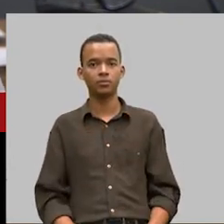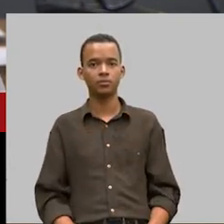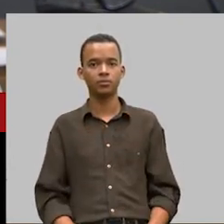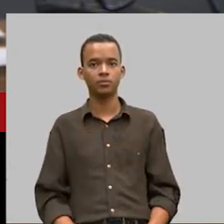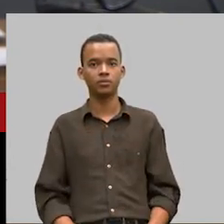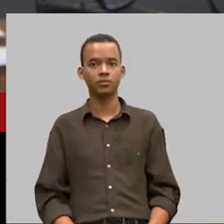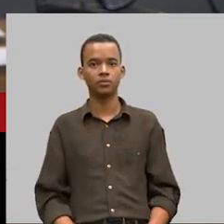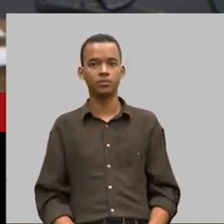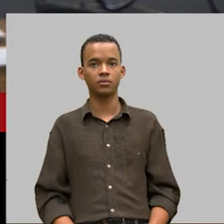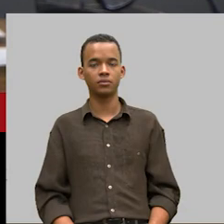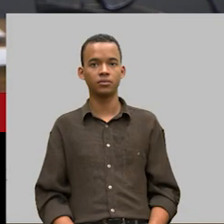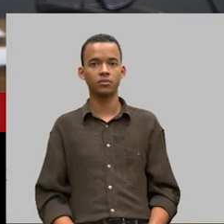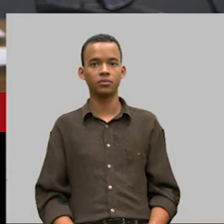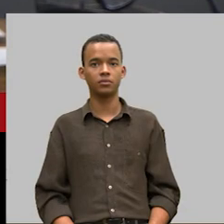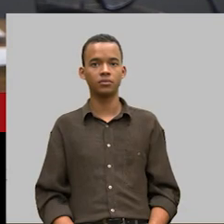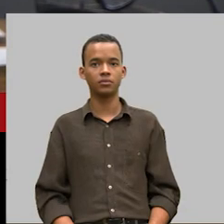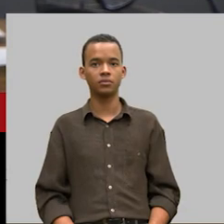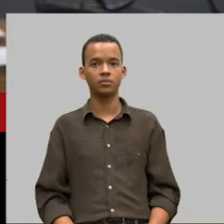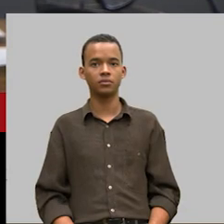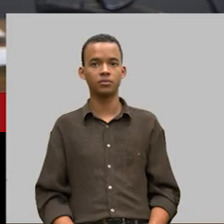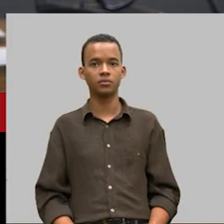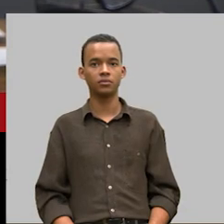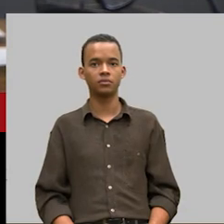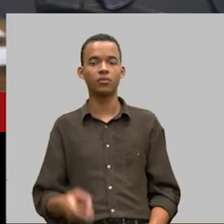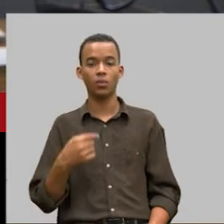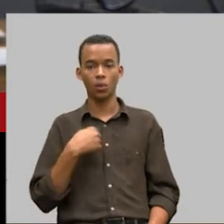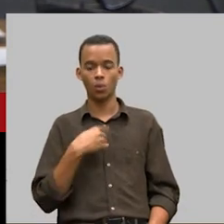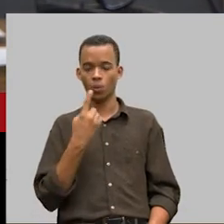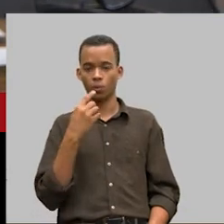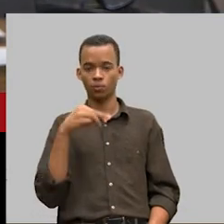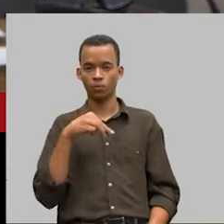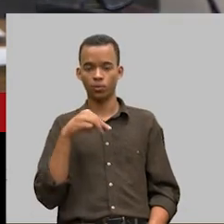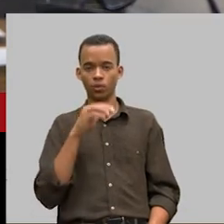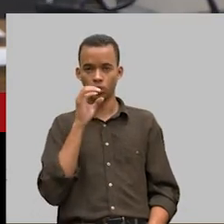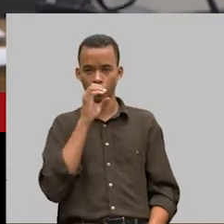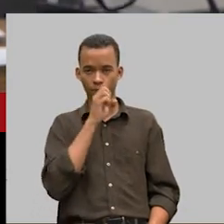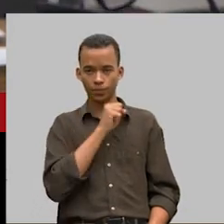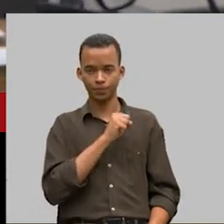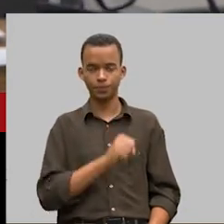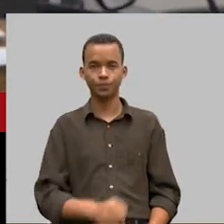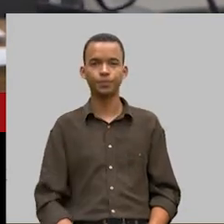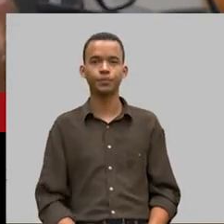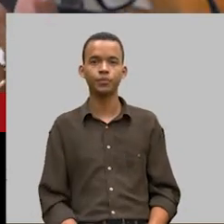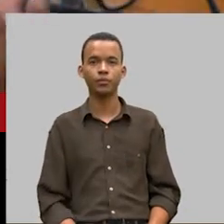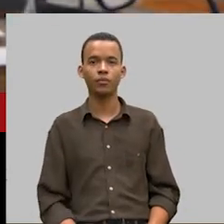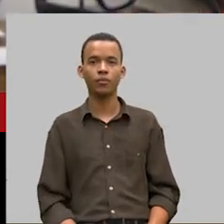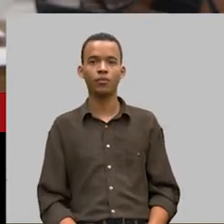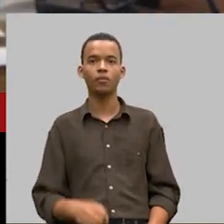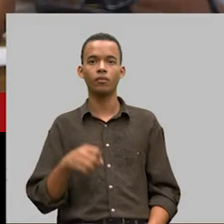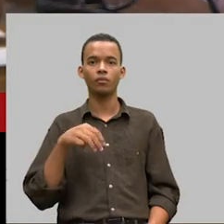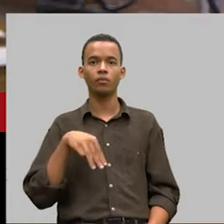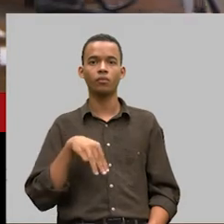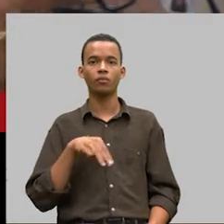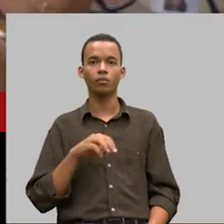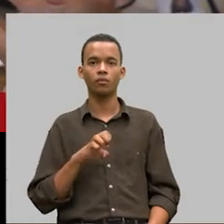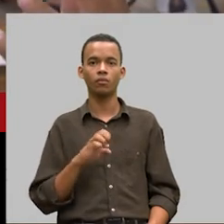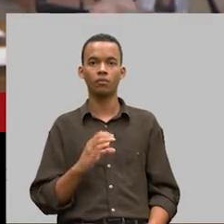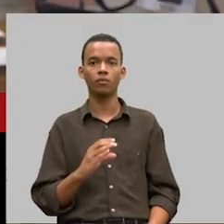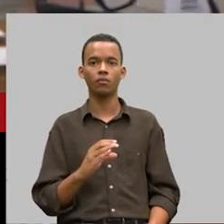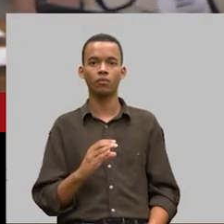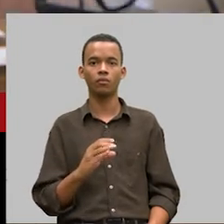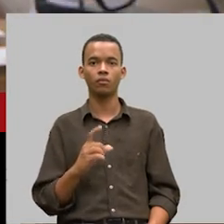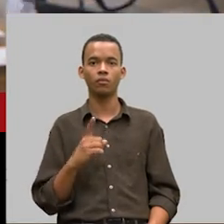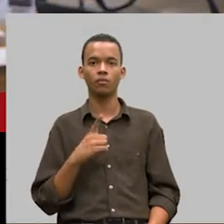um minutinho para concluir aqui eh o só que o MEC tem uma coisa que o MEC que chama